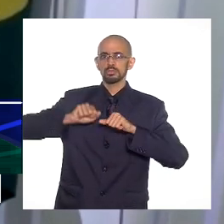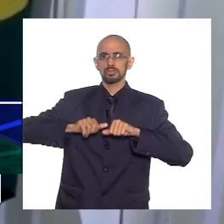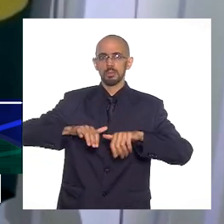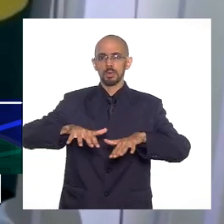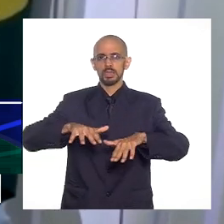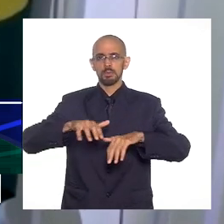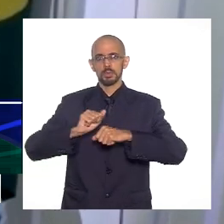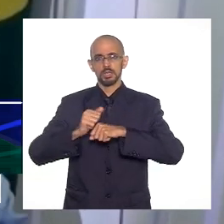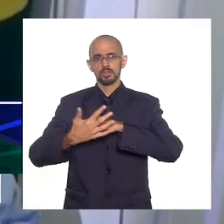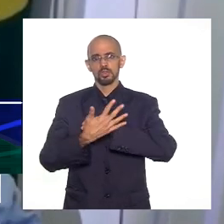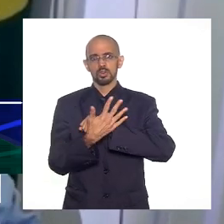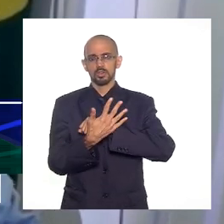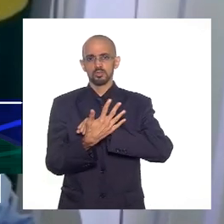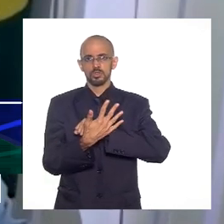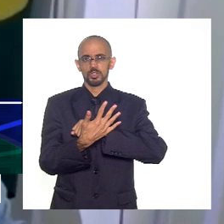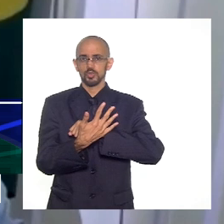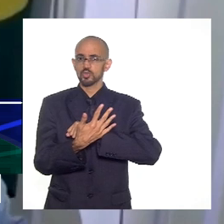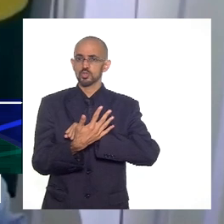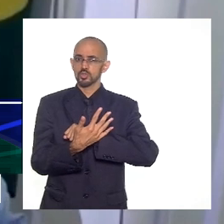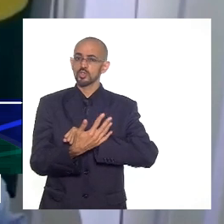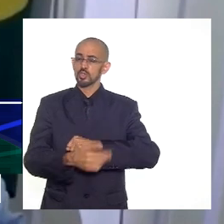pandemia, segundo